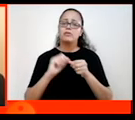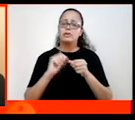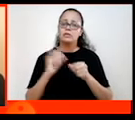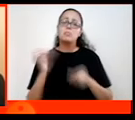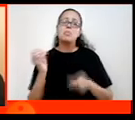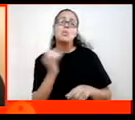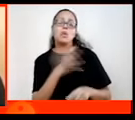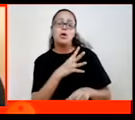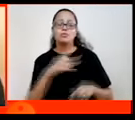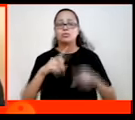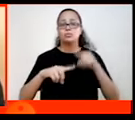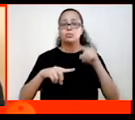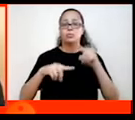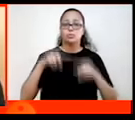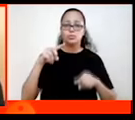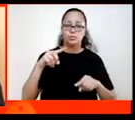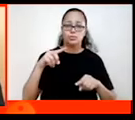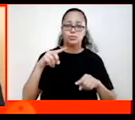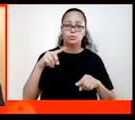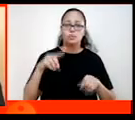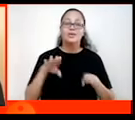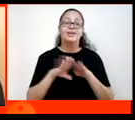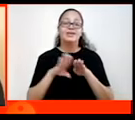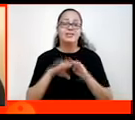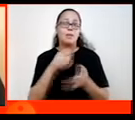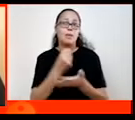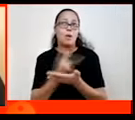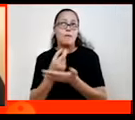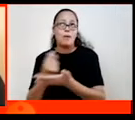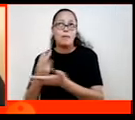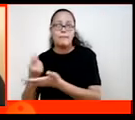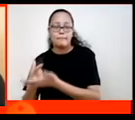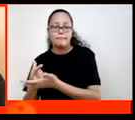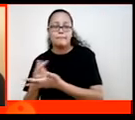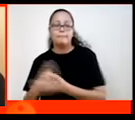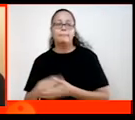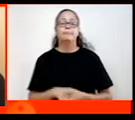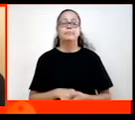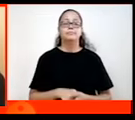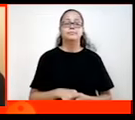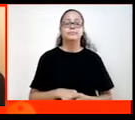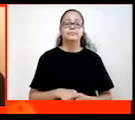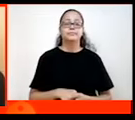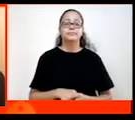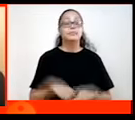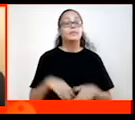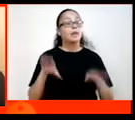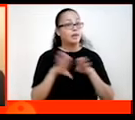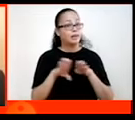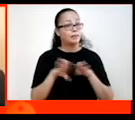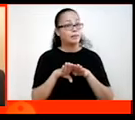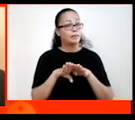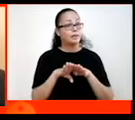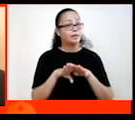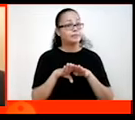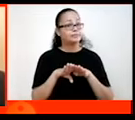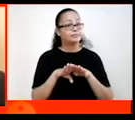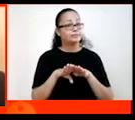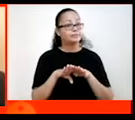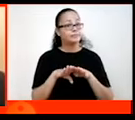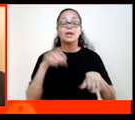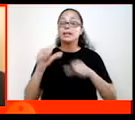surgimento de novos produtos, né? Temos a questão do consumismo também, daqui a pouco a gente fala um pouco sobre isso, né? E também,